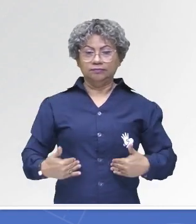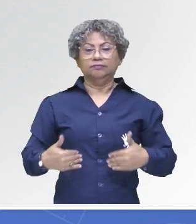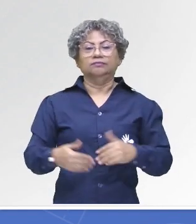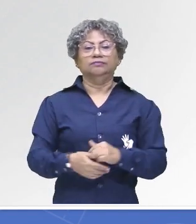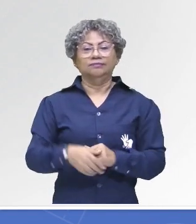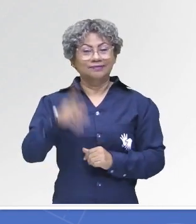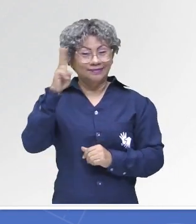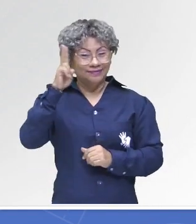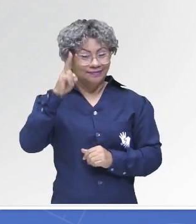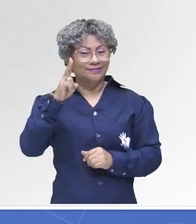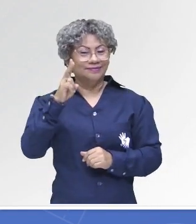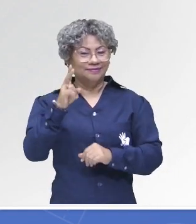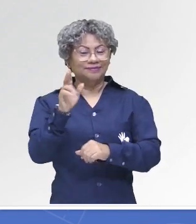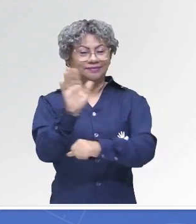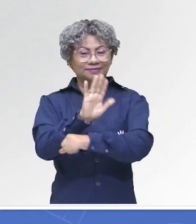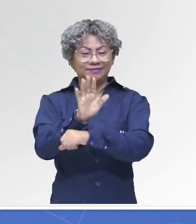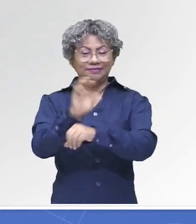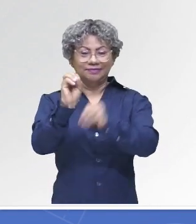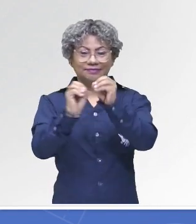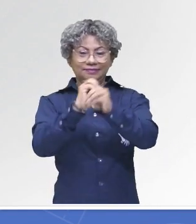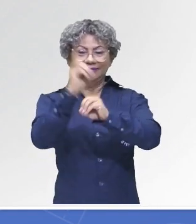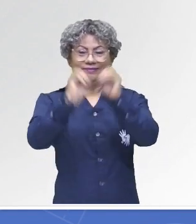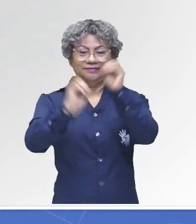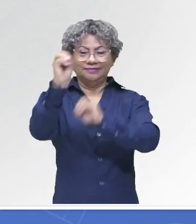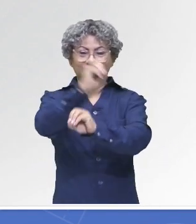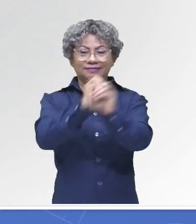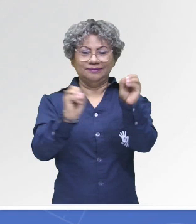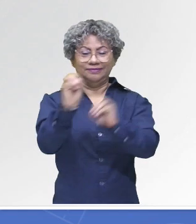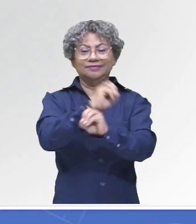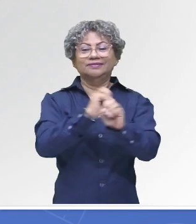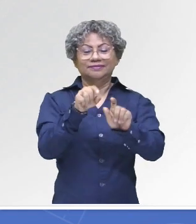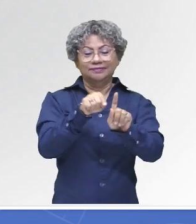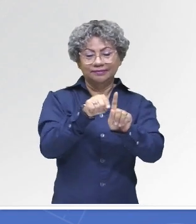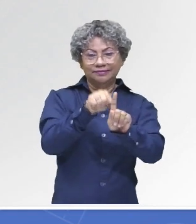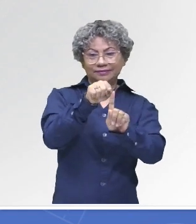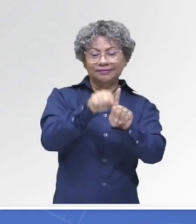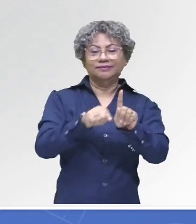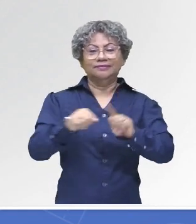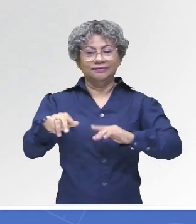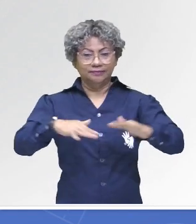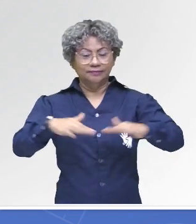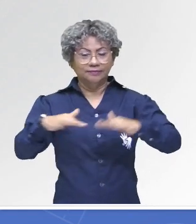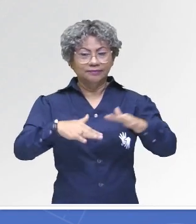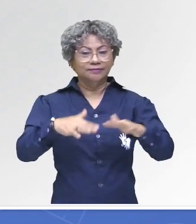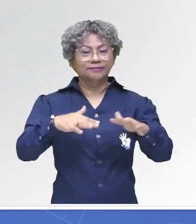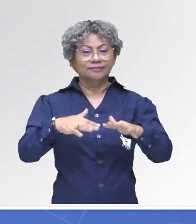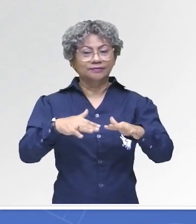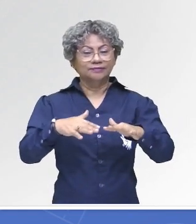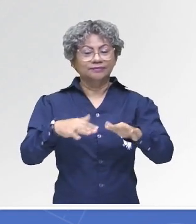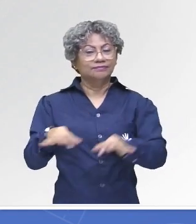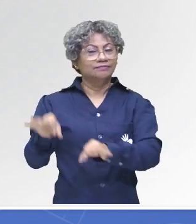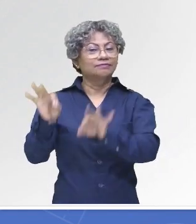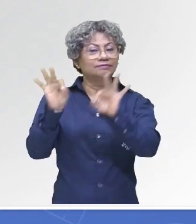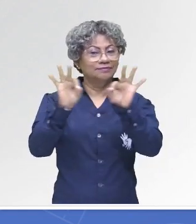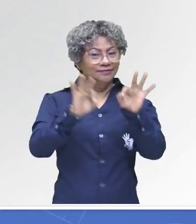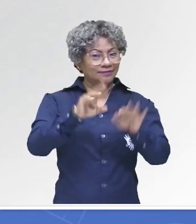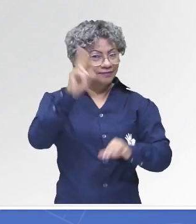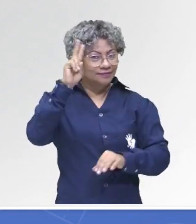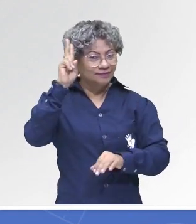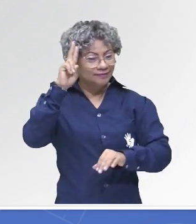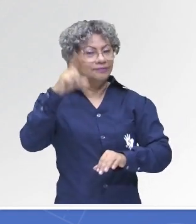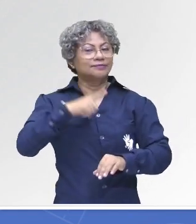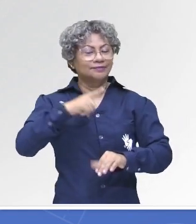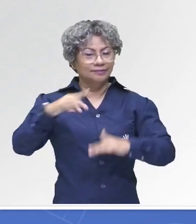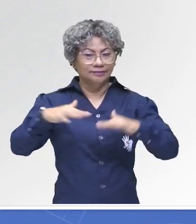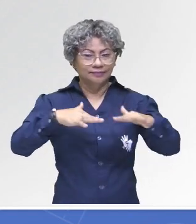as moléculas daquele gás ali, naquele recipiente se movendo, você viu as moléculas se movimentando em um movimento que